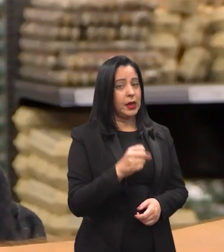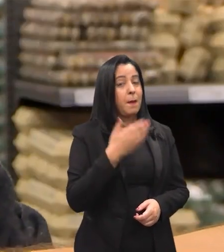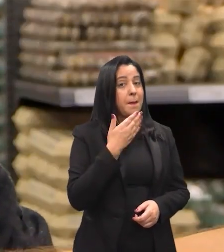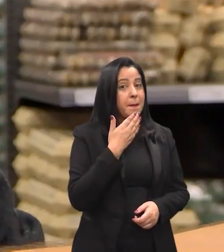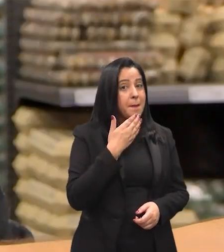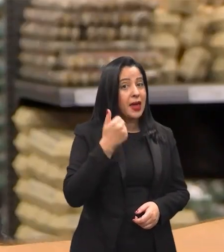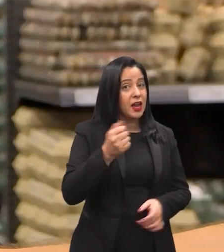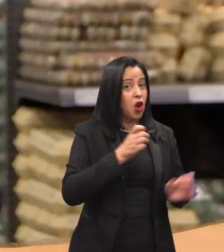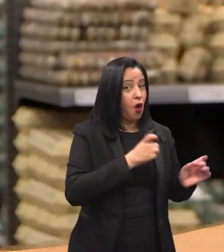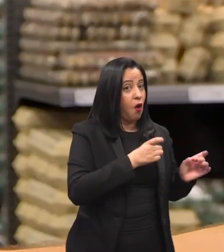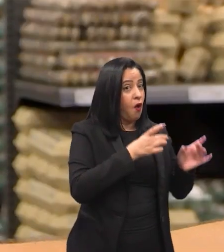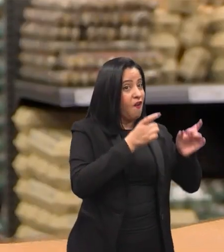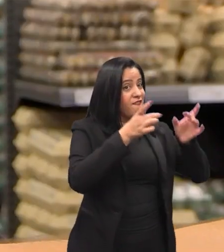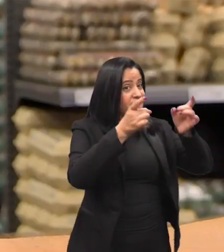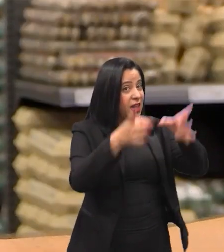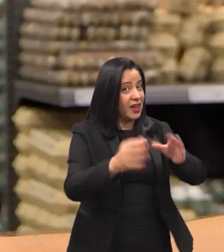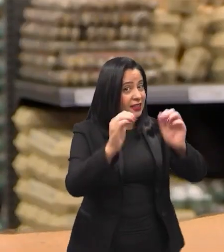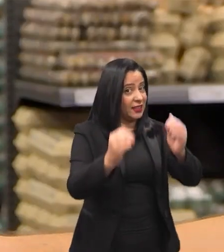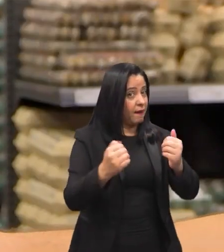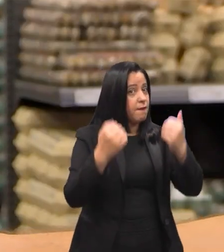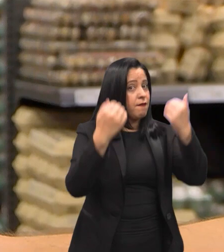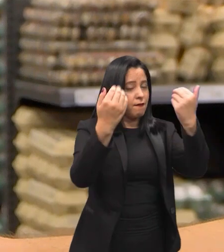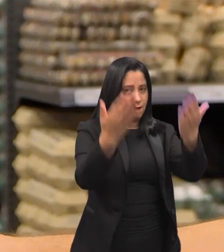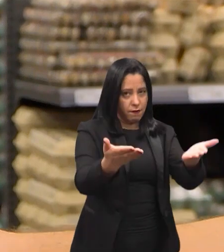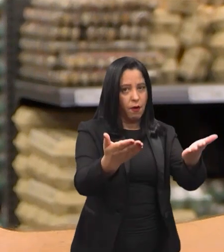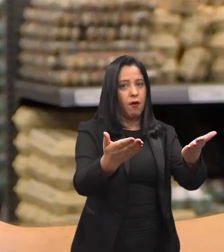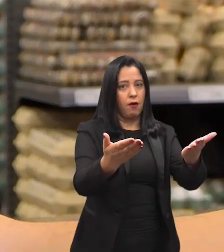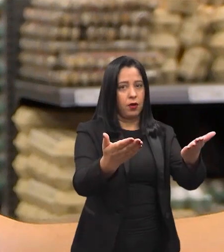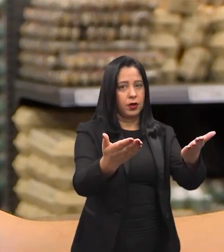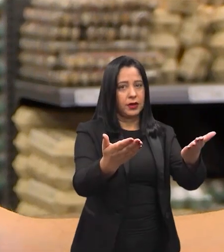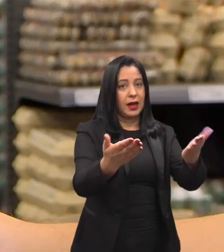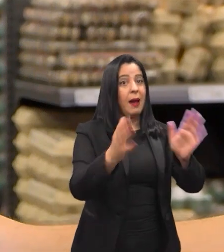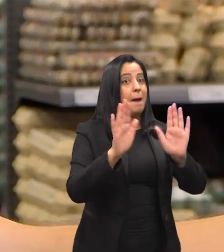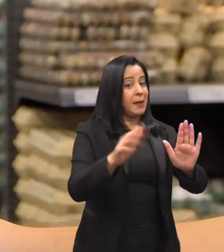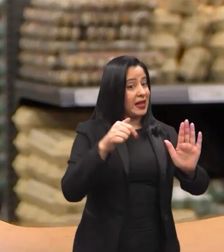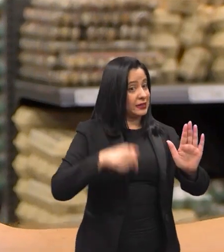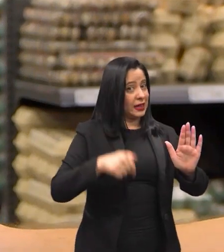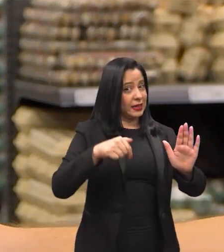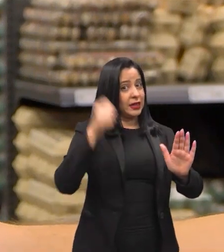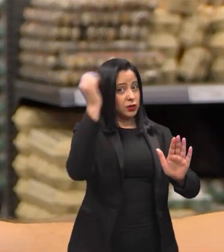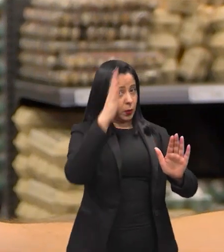você estivesse exportando e ao mesmo tempo tivesse uma